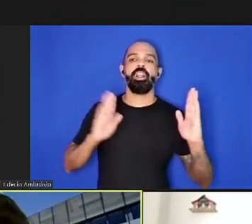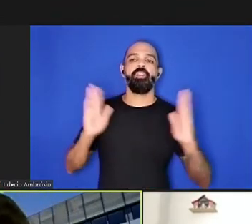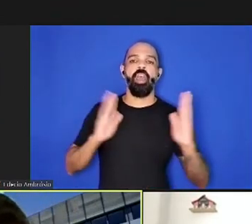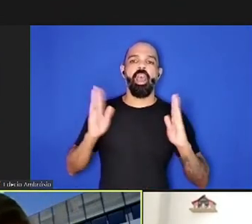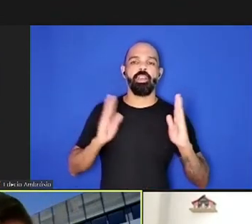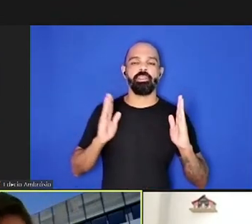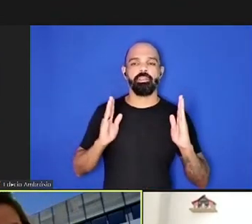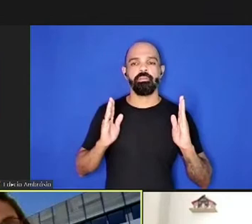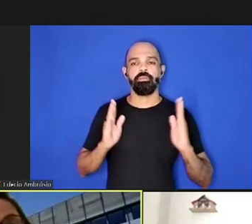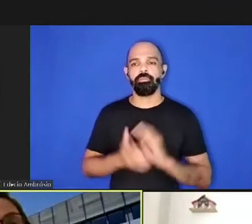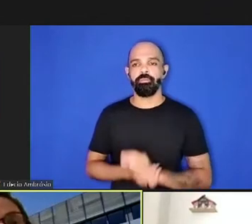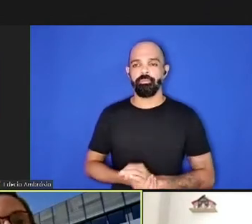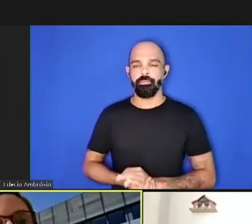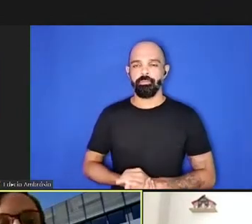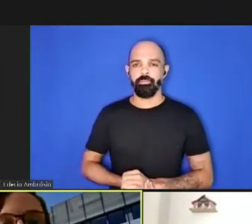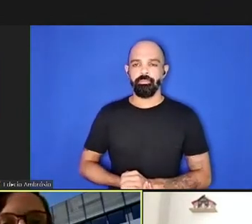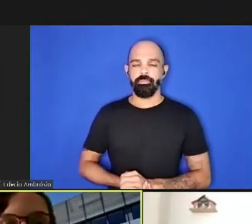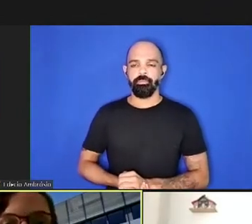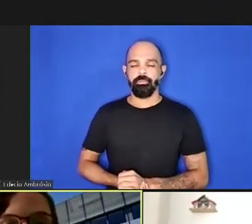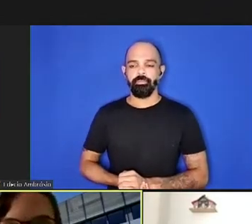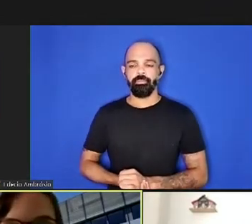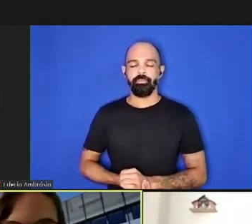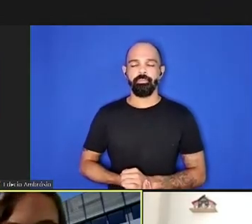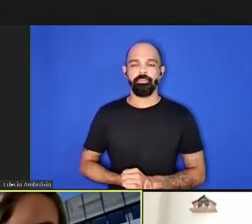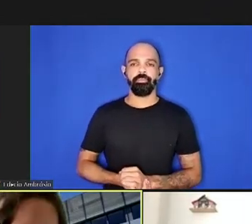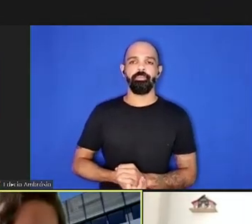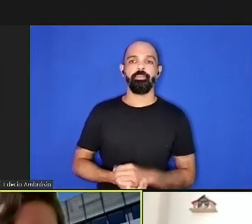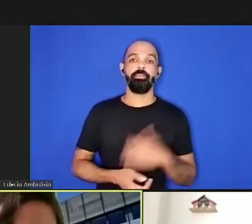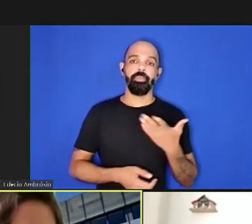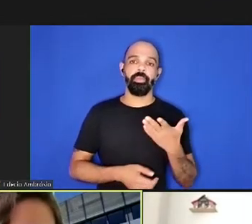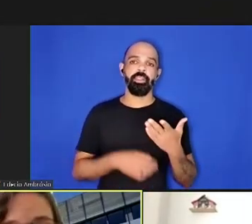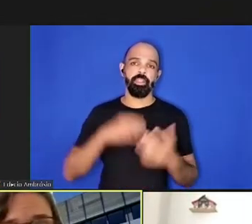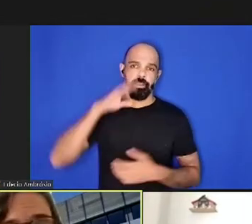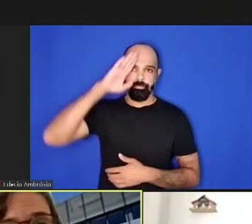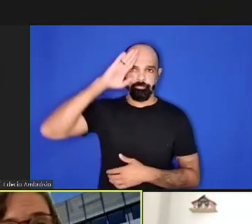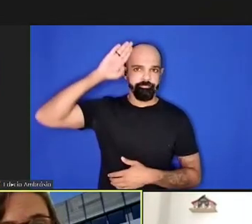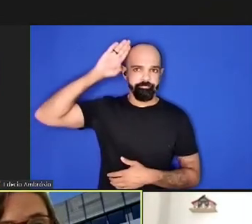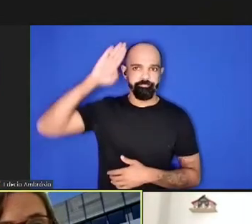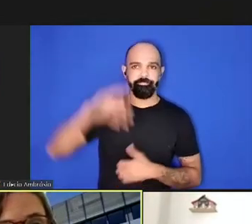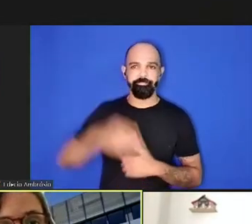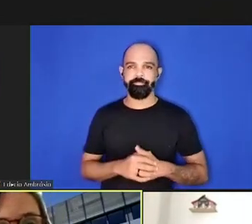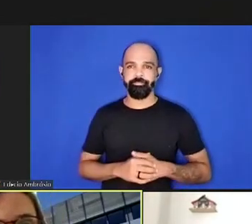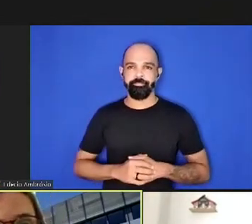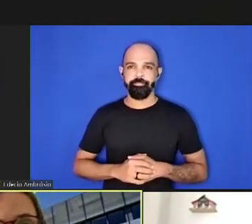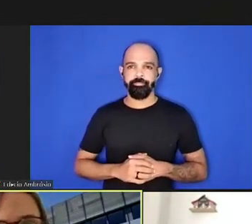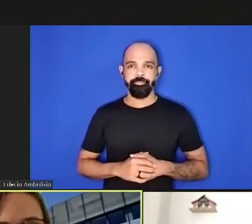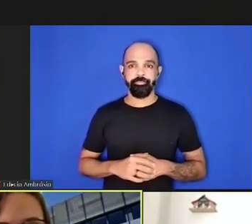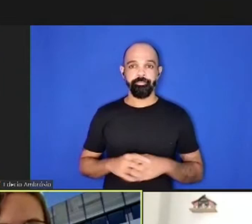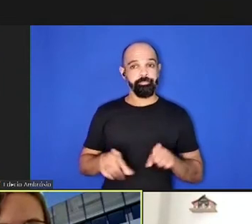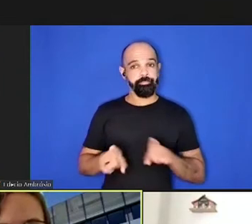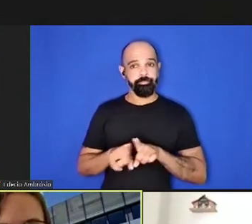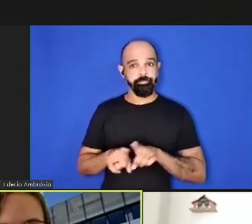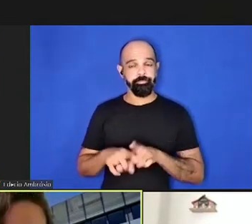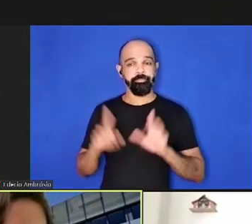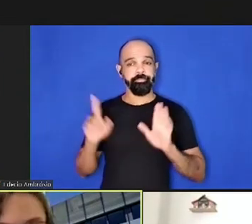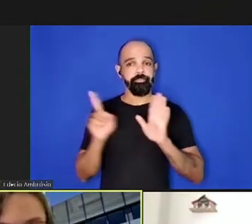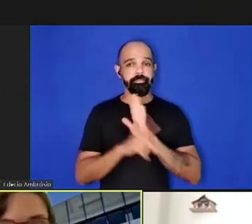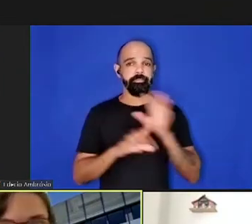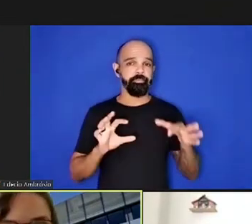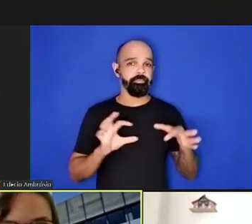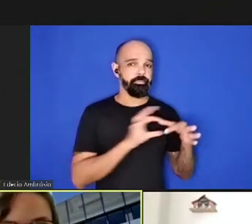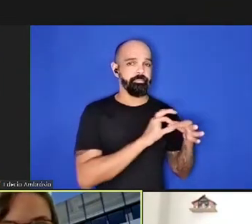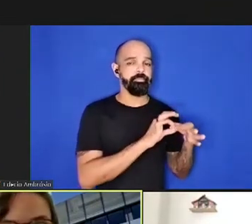suas carreiras, nessa fase da carreira acadêmica. E isso, inclusive, se relaciona com a pergunta seguinte, da questão